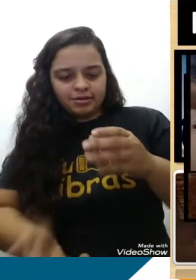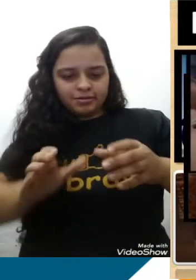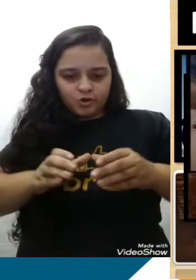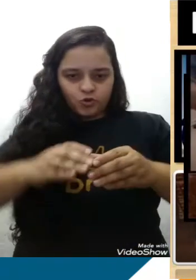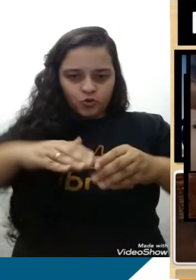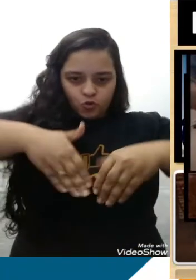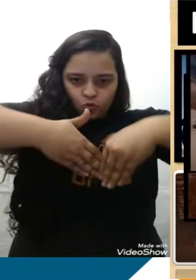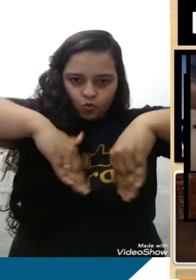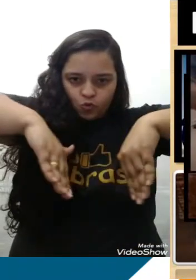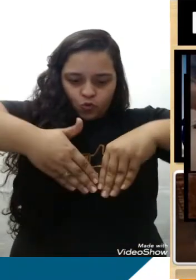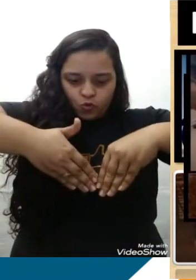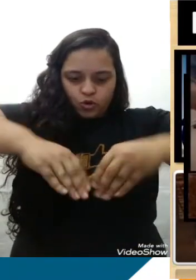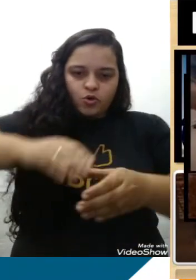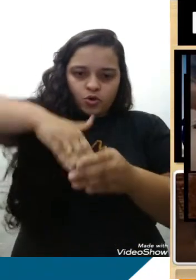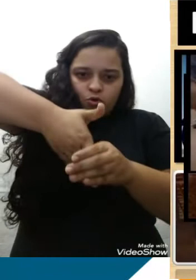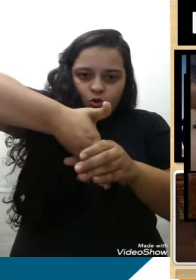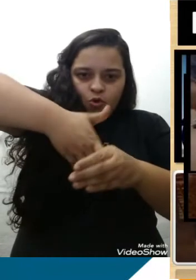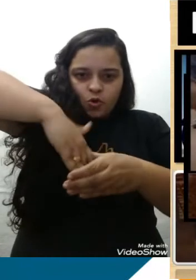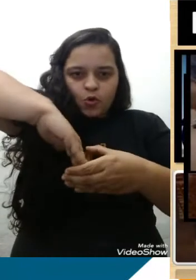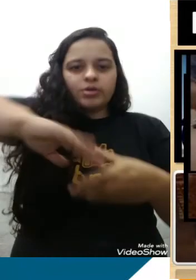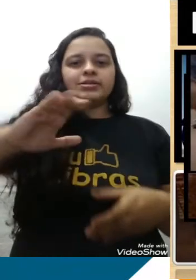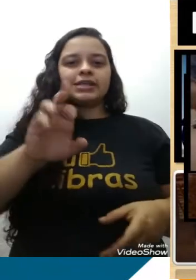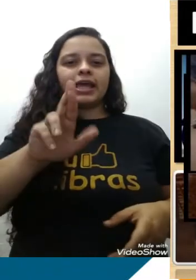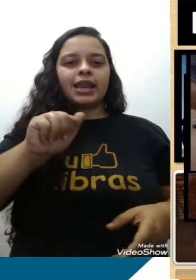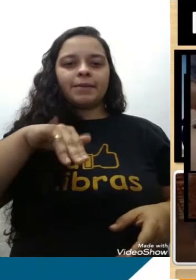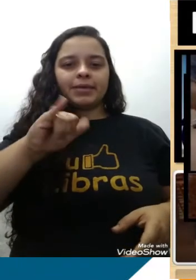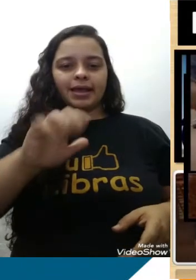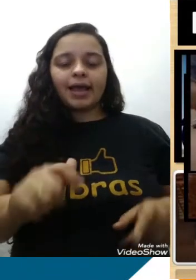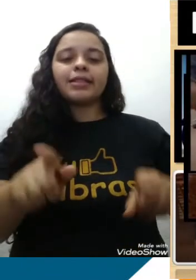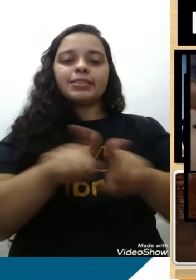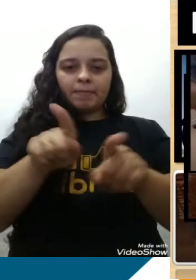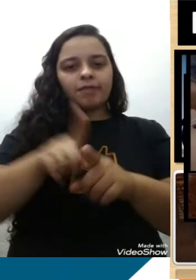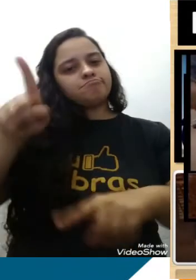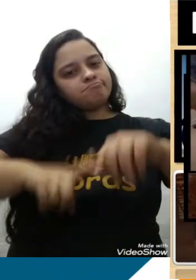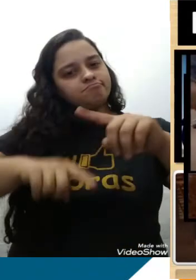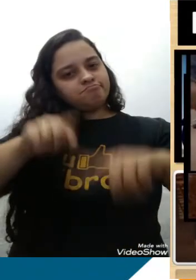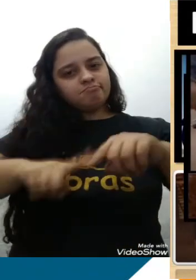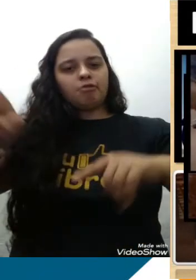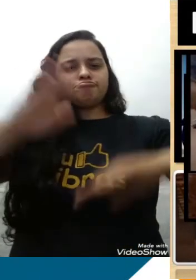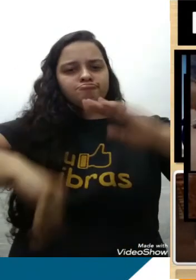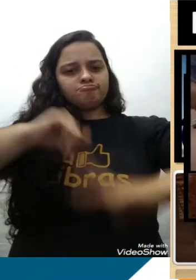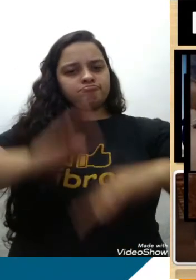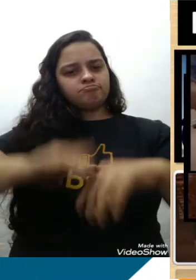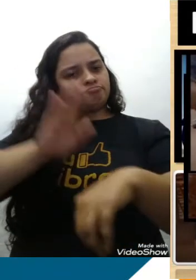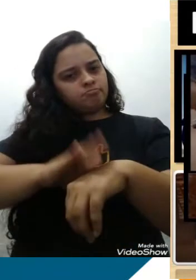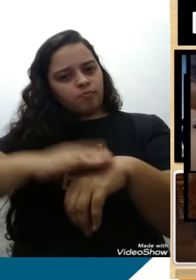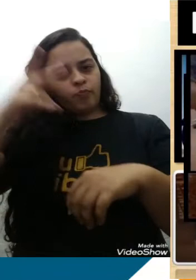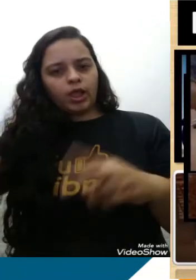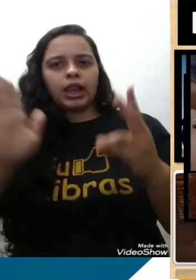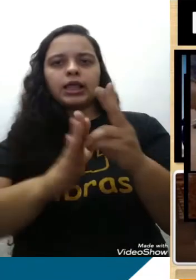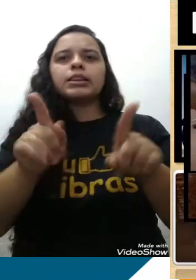né? As pinturas corporais, inclusive, são muito importantes também, porque elas têm significado para os seus rituais, sejam